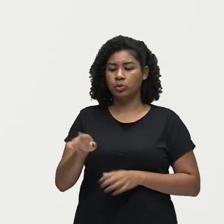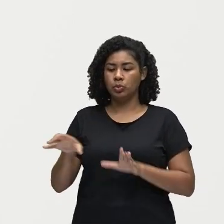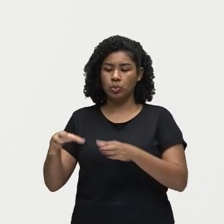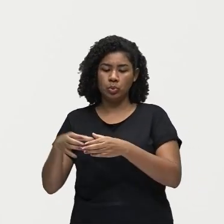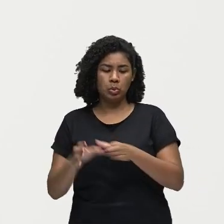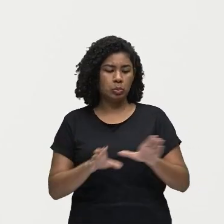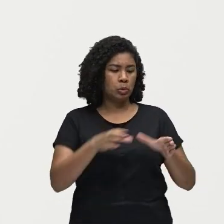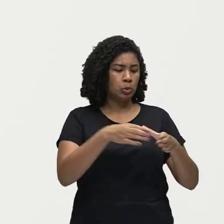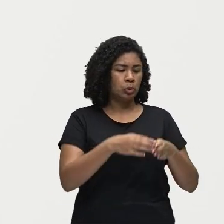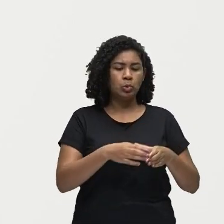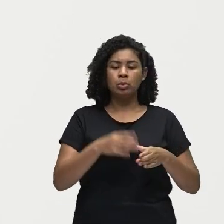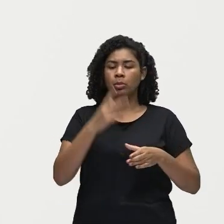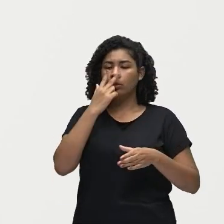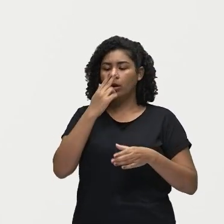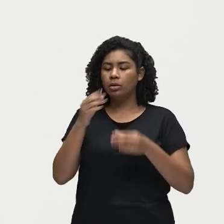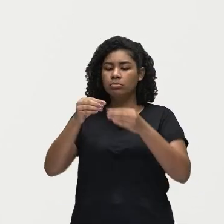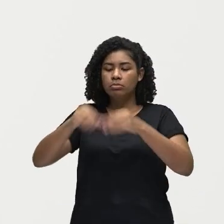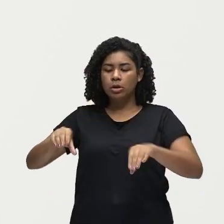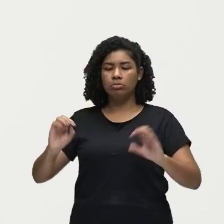nenhuma espécie